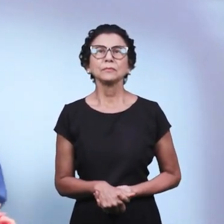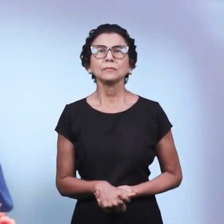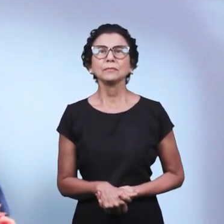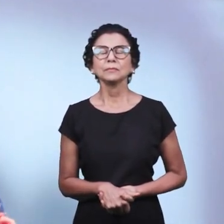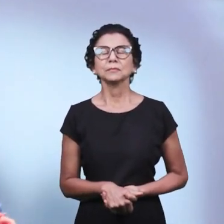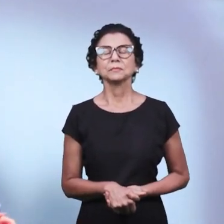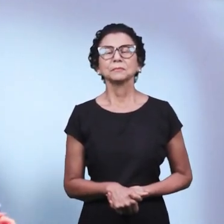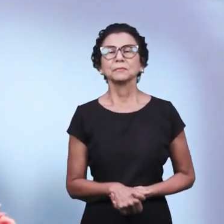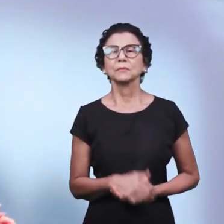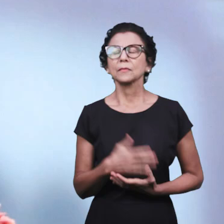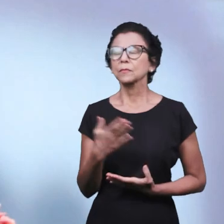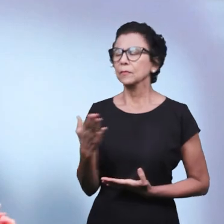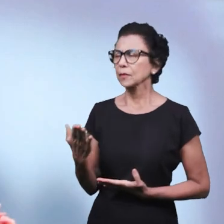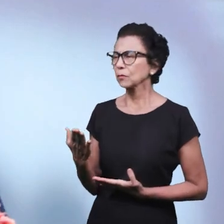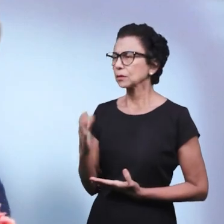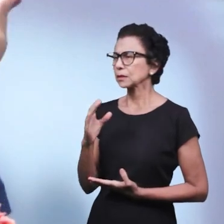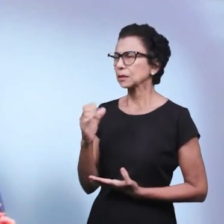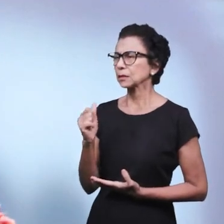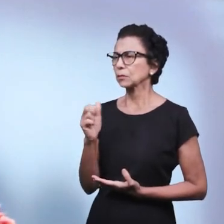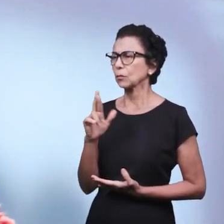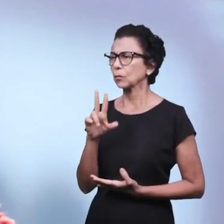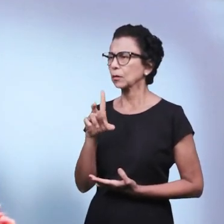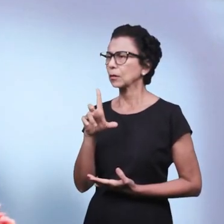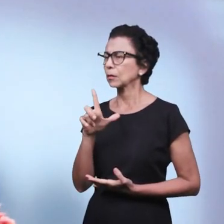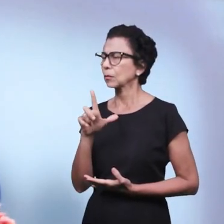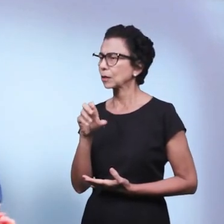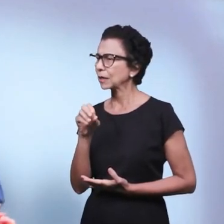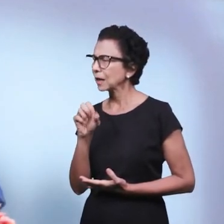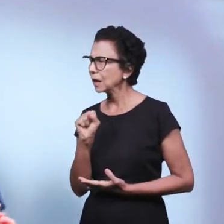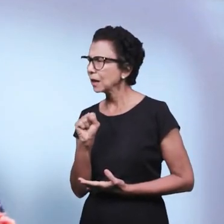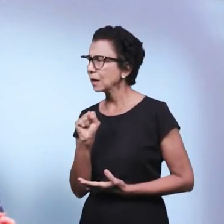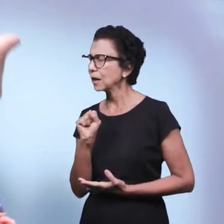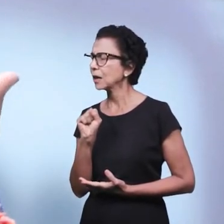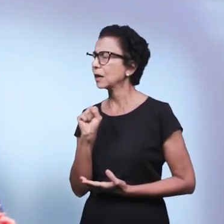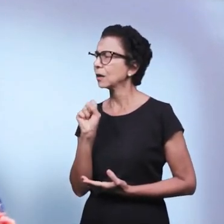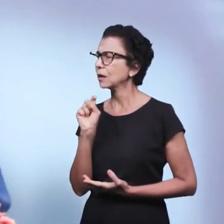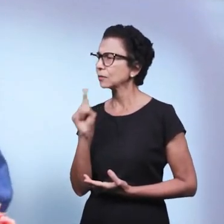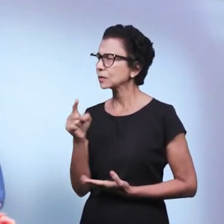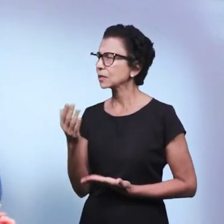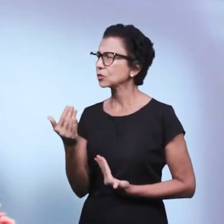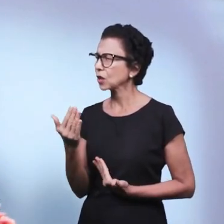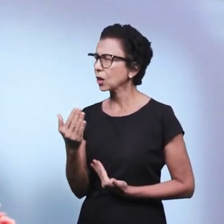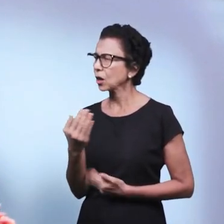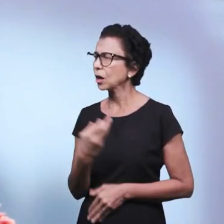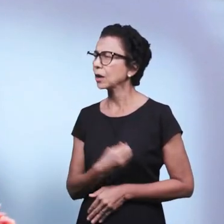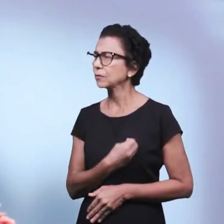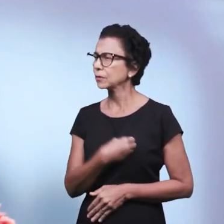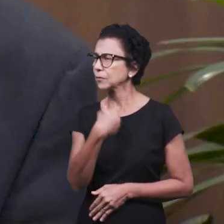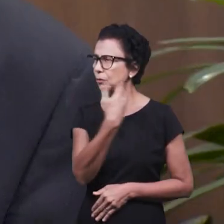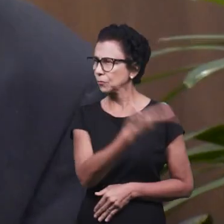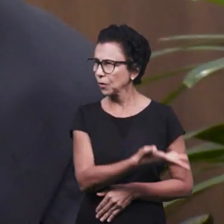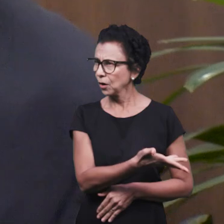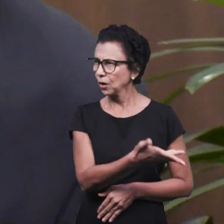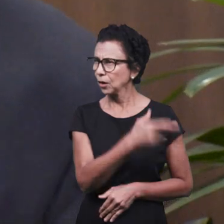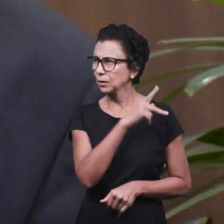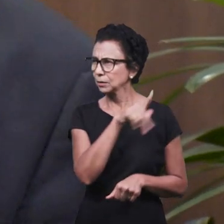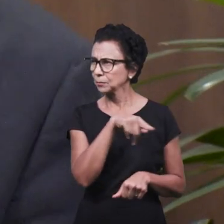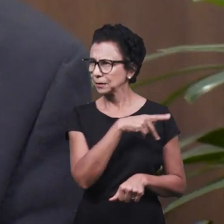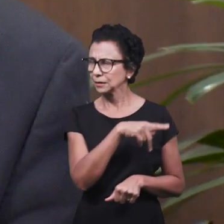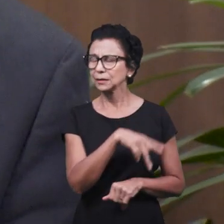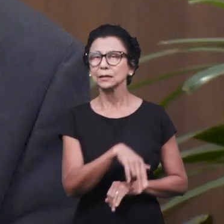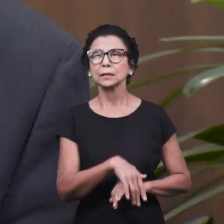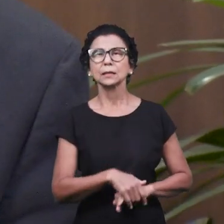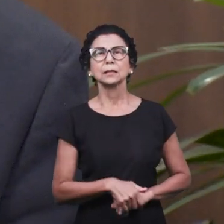para falar um pouco da sua experiência. Você passou um período fora, ainda jovem, não é isso? Então, conta para nós. A experiência